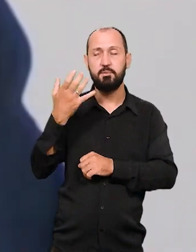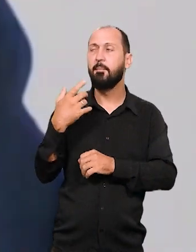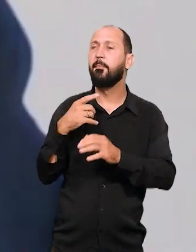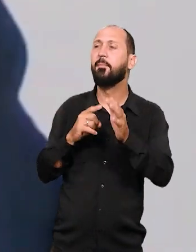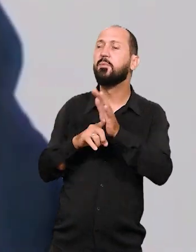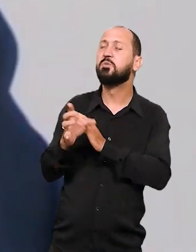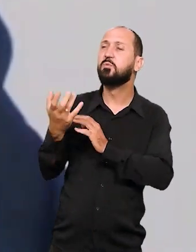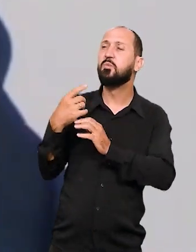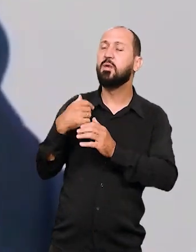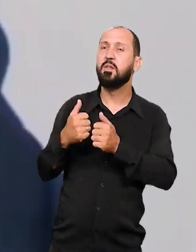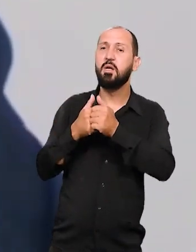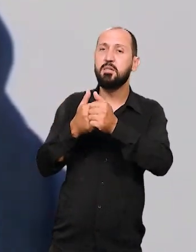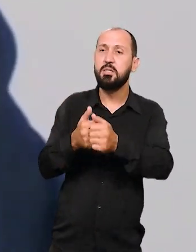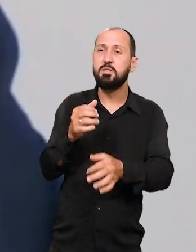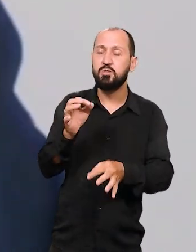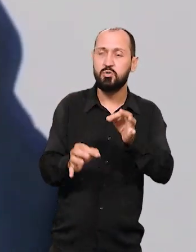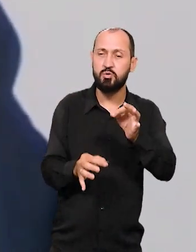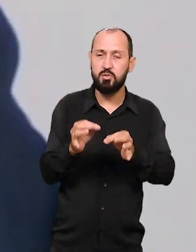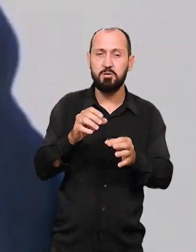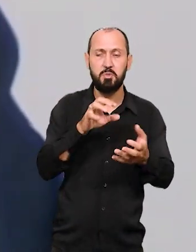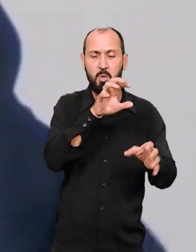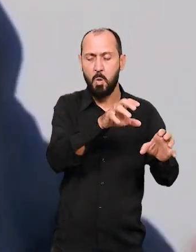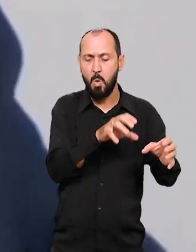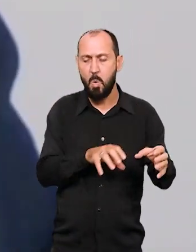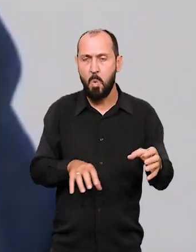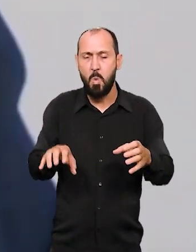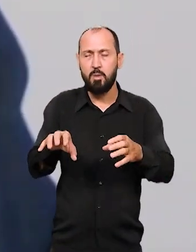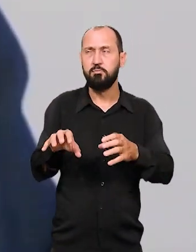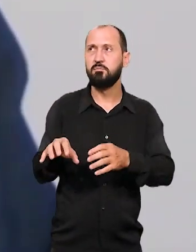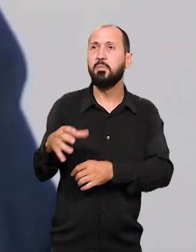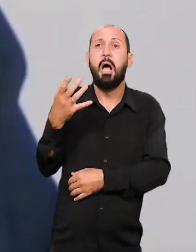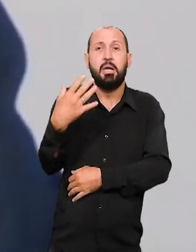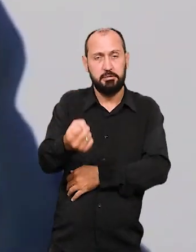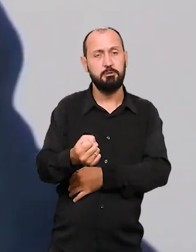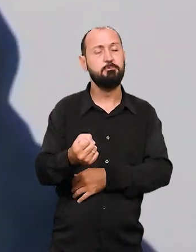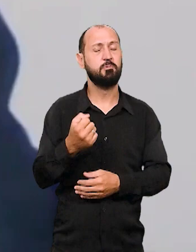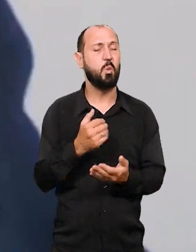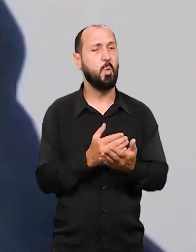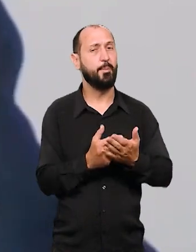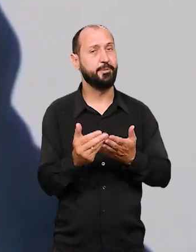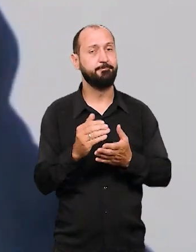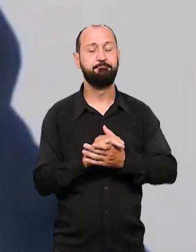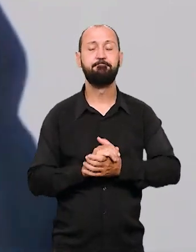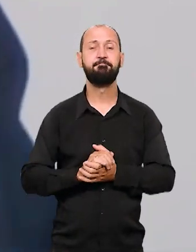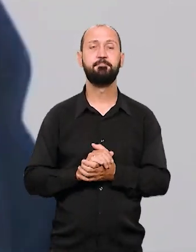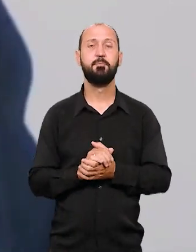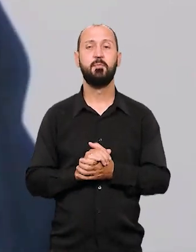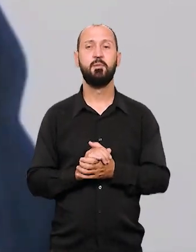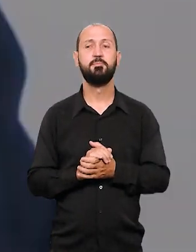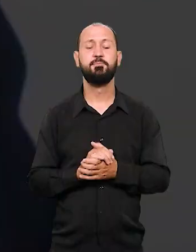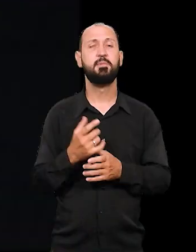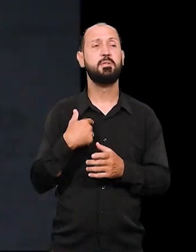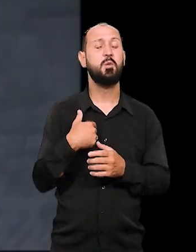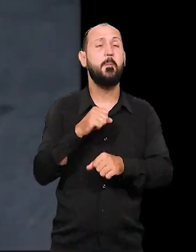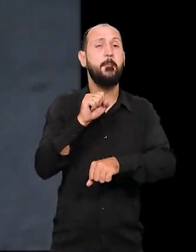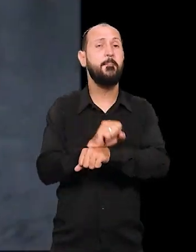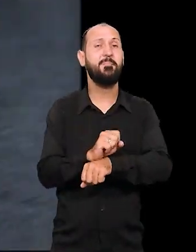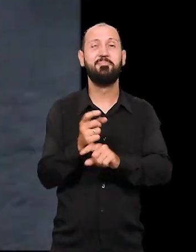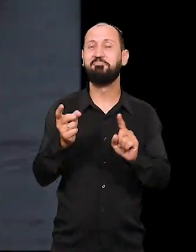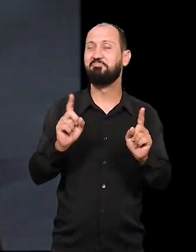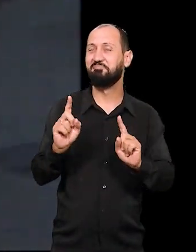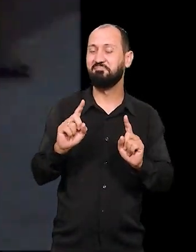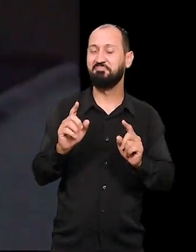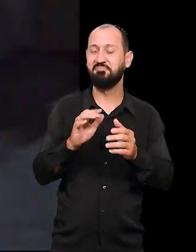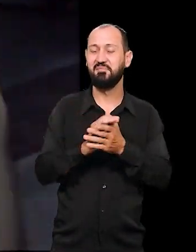não quer prestar também assessoramento jurídico para essas pessoas em todas as áreas? Falei, quero. E aí eu comecei, né? E aí eu não